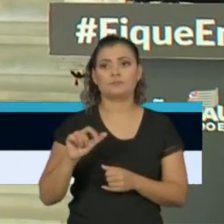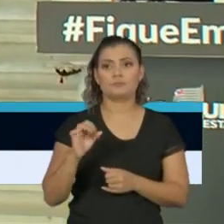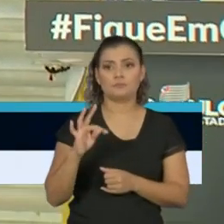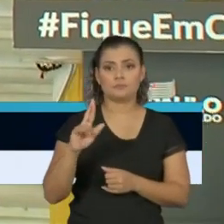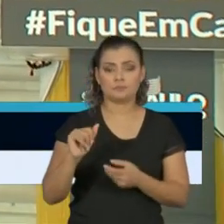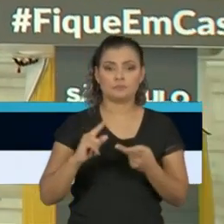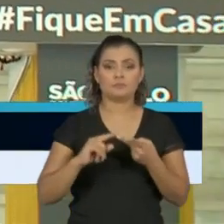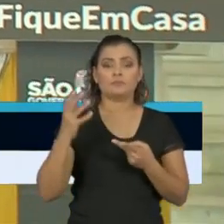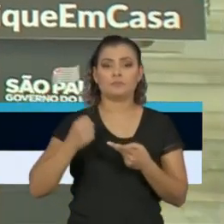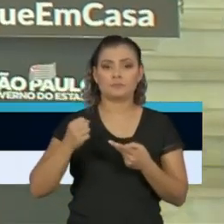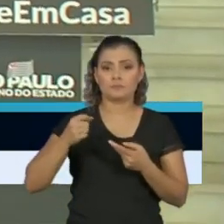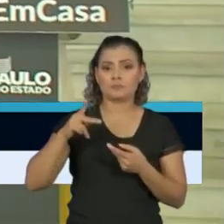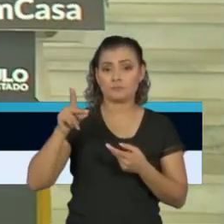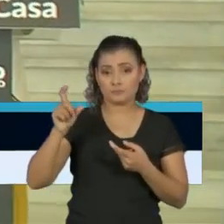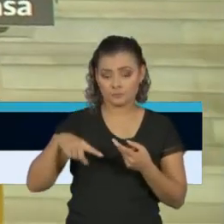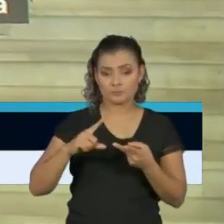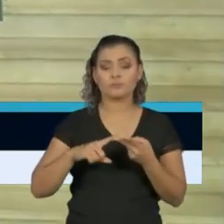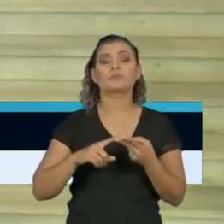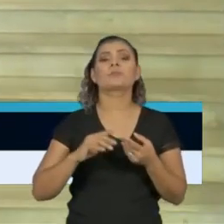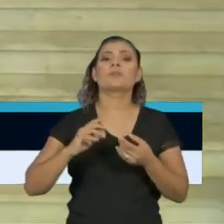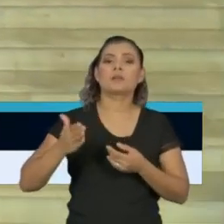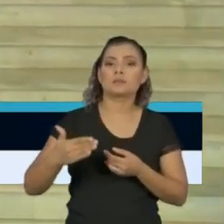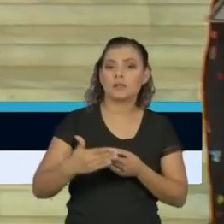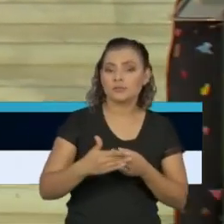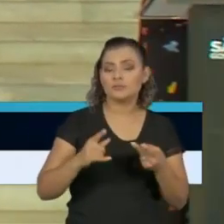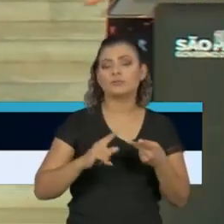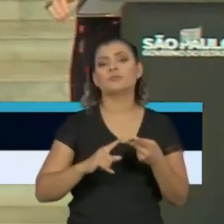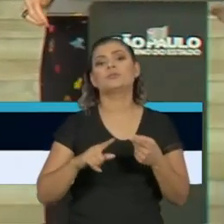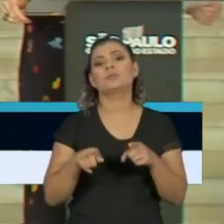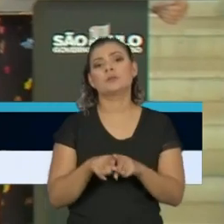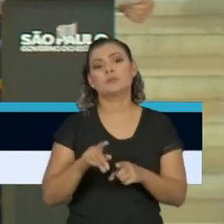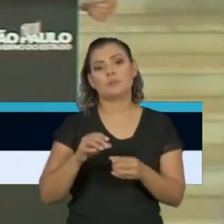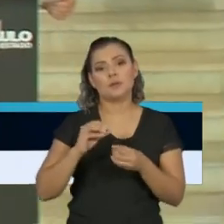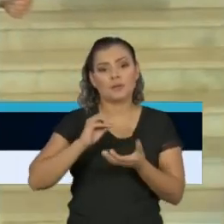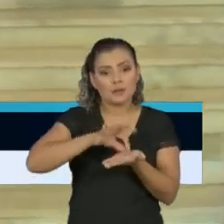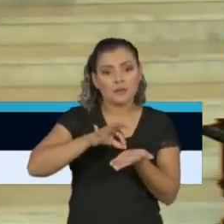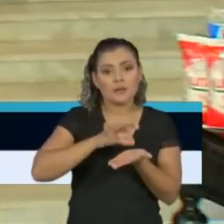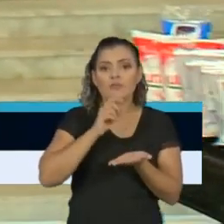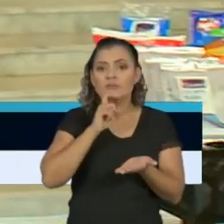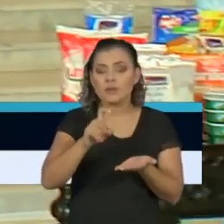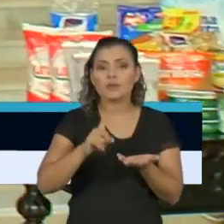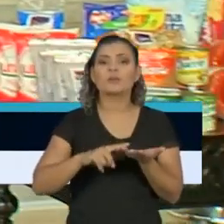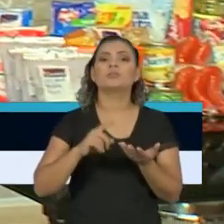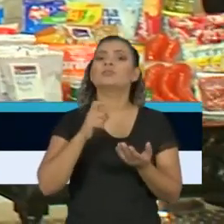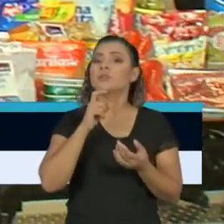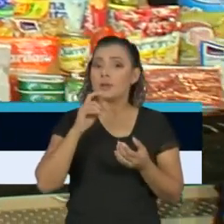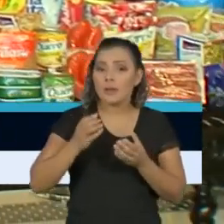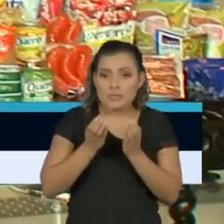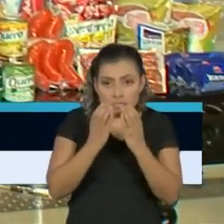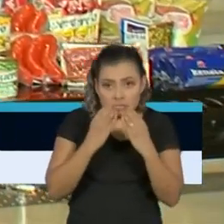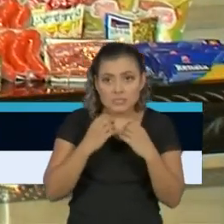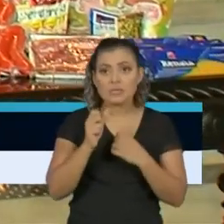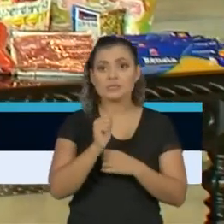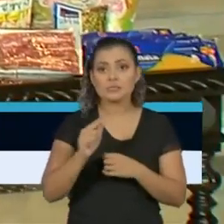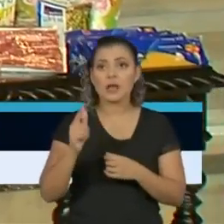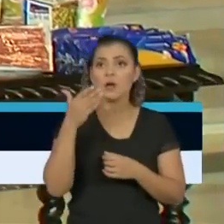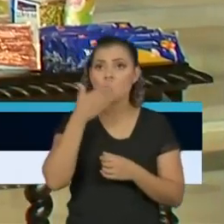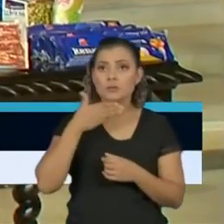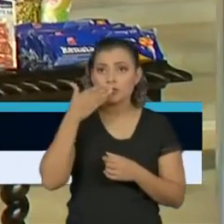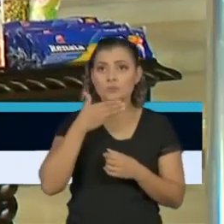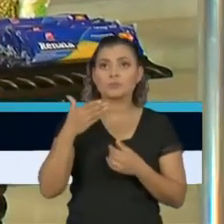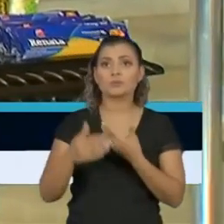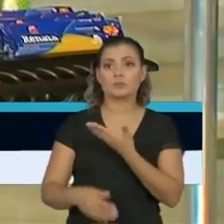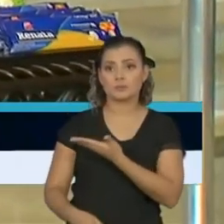pó, sardinha, charque, linguiça, ervilha, macarrão, milho verde, sal, açúcar, farinha,